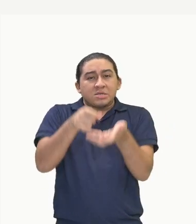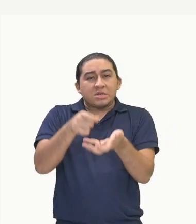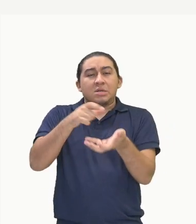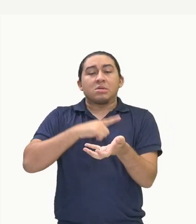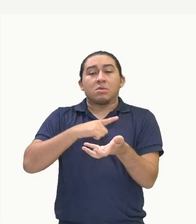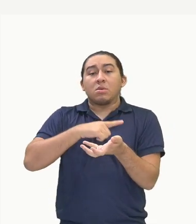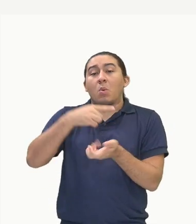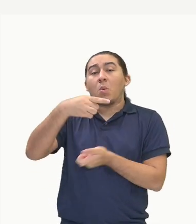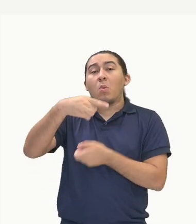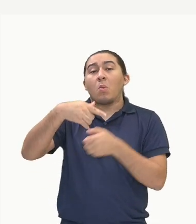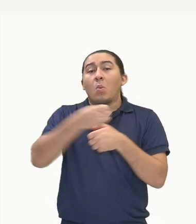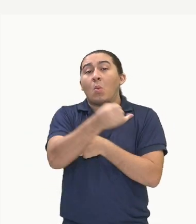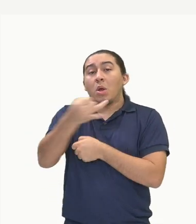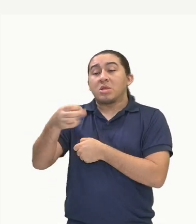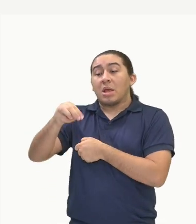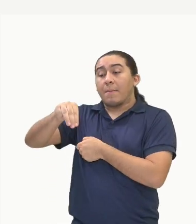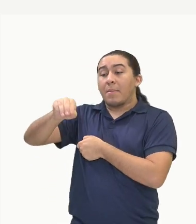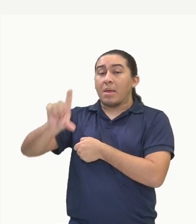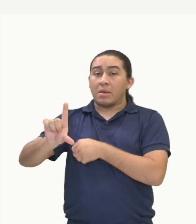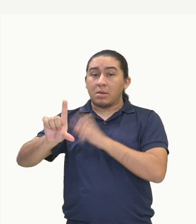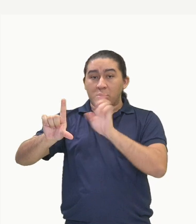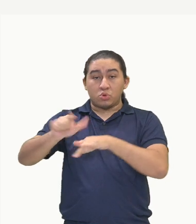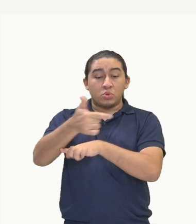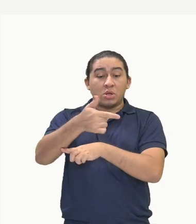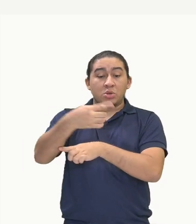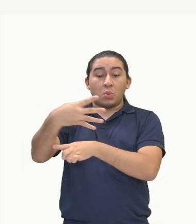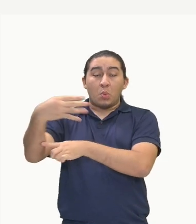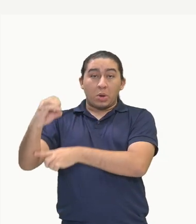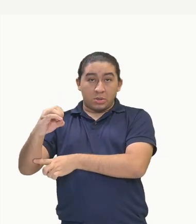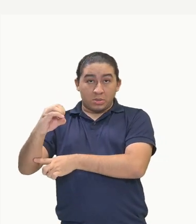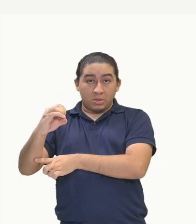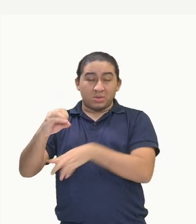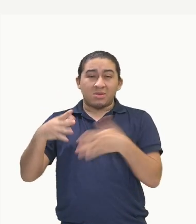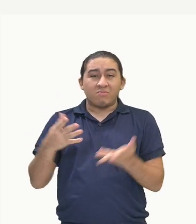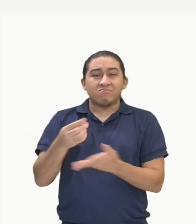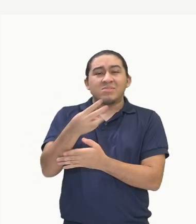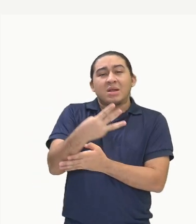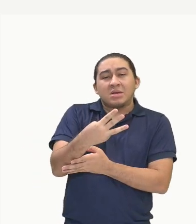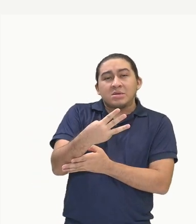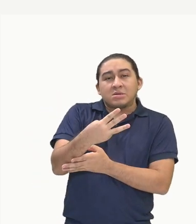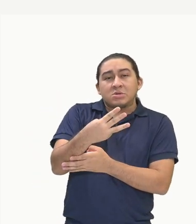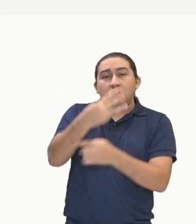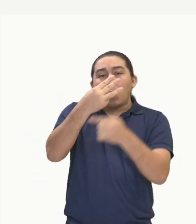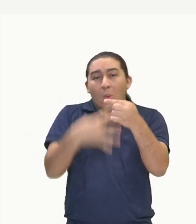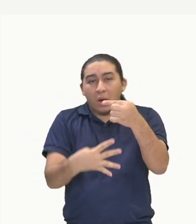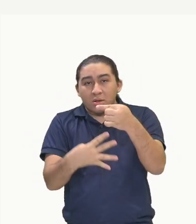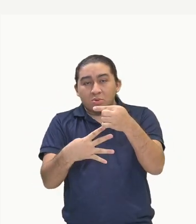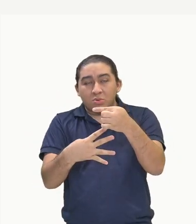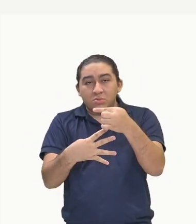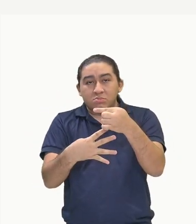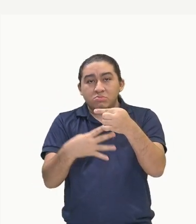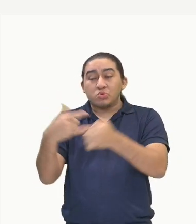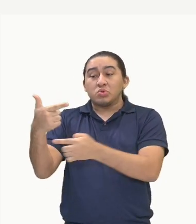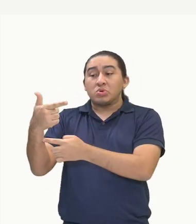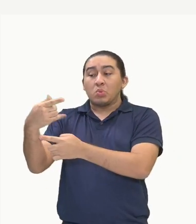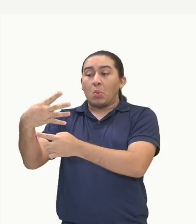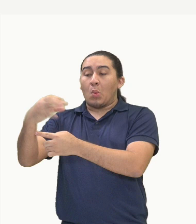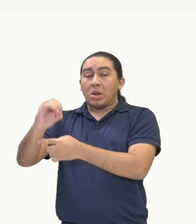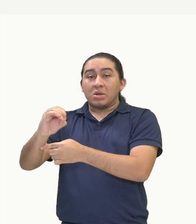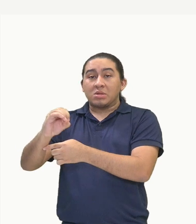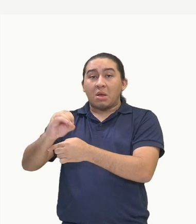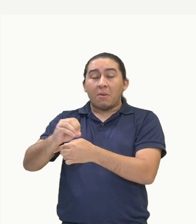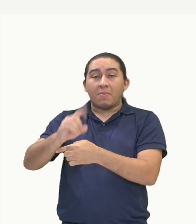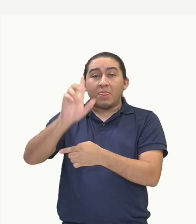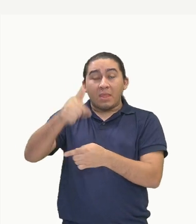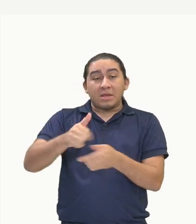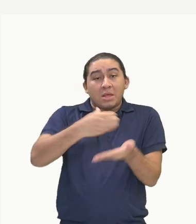240. Então, 3/4 de 240 vai ser quanto? Então, eu tenho aqui a representação de uma xícara. Se eu